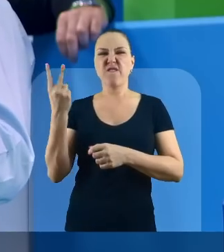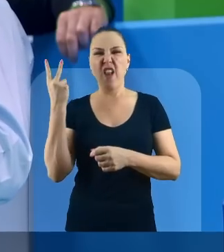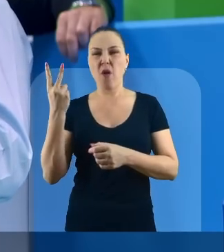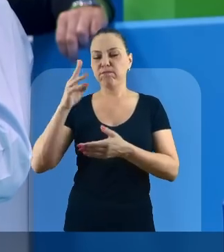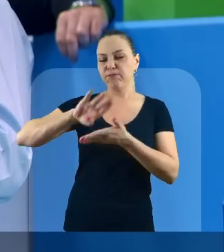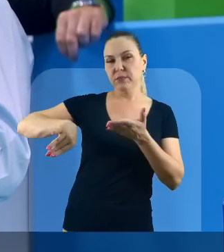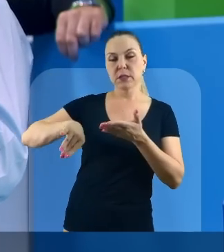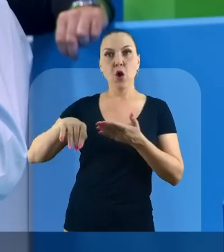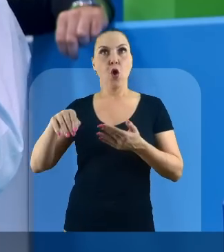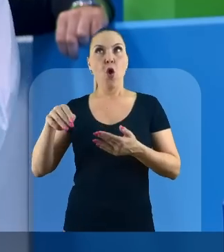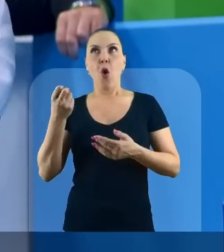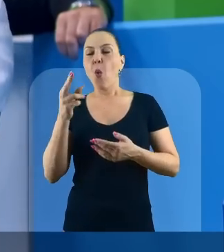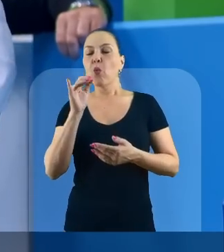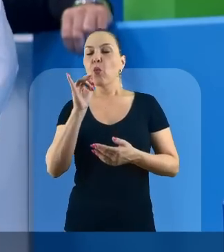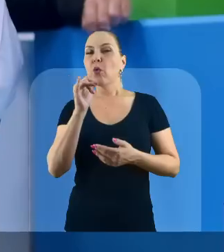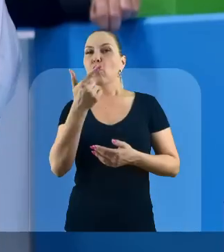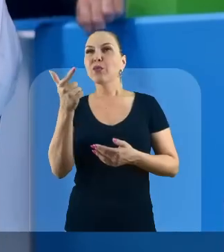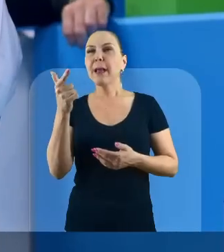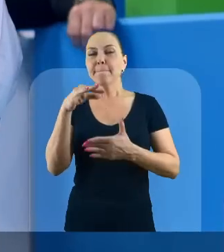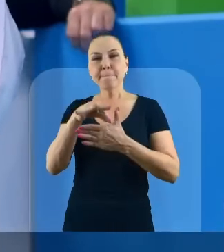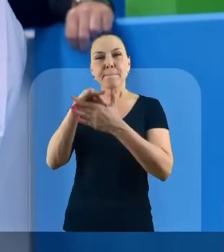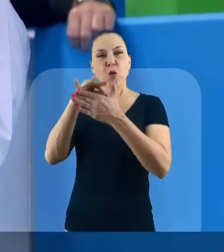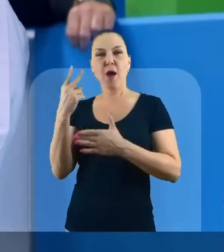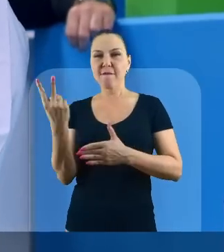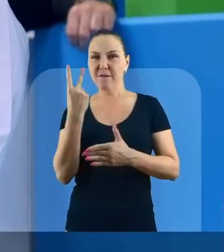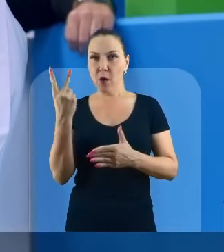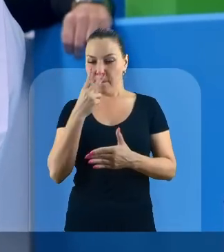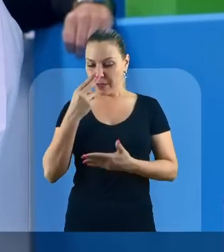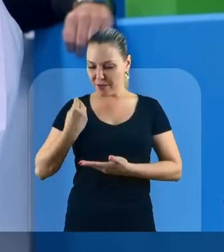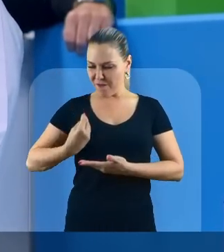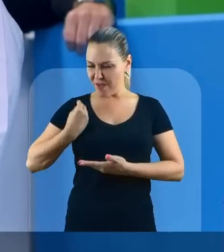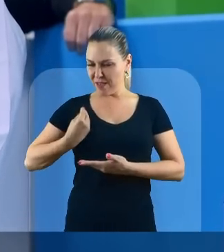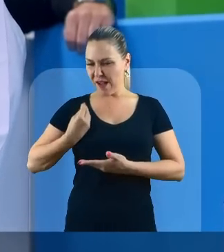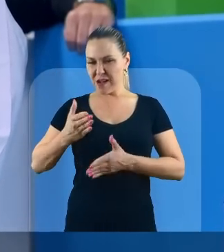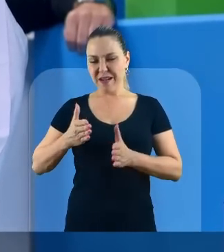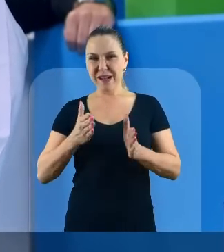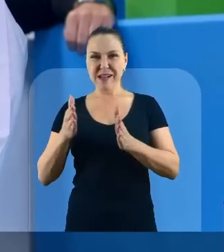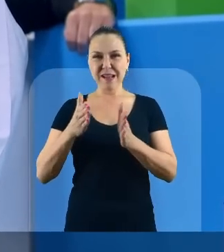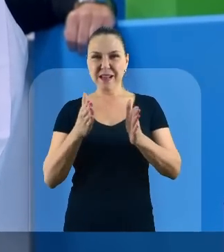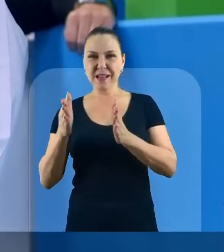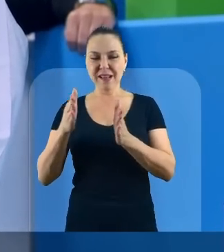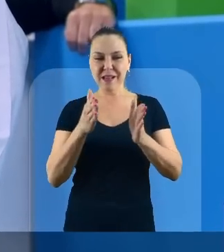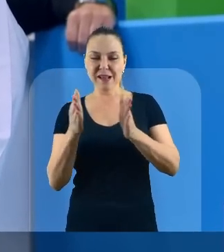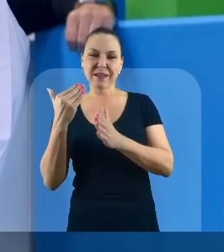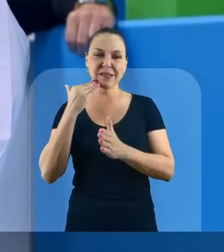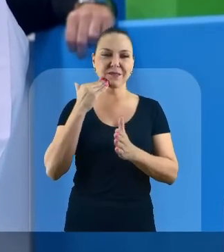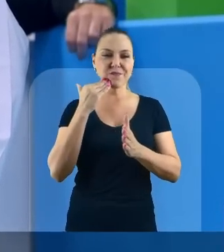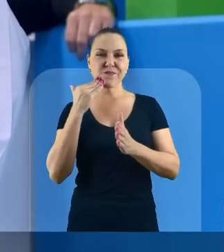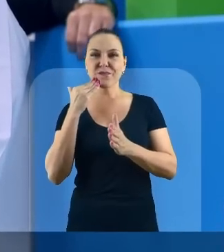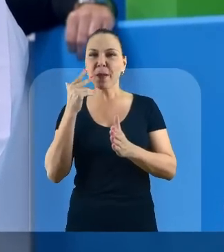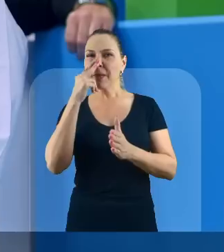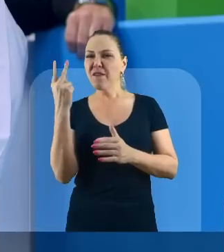lado, ou você não dá a prioridade aos seus valores, a sua vida passa a ser tortuosa. Você começa a dar